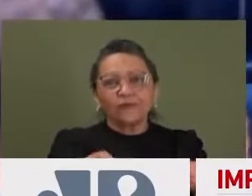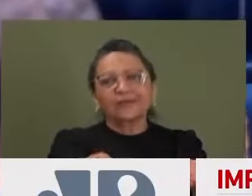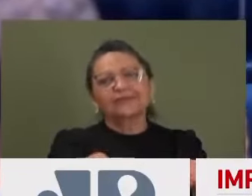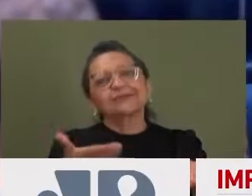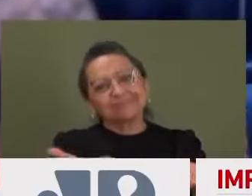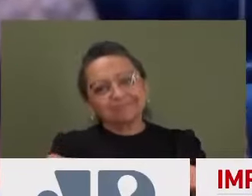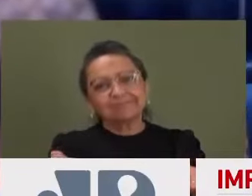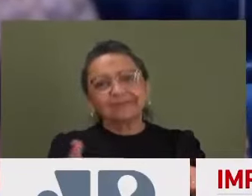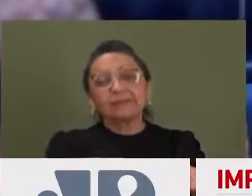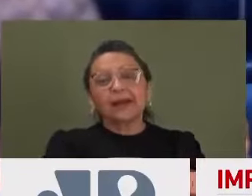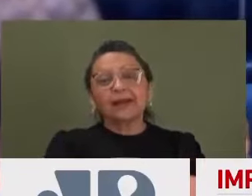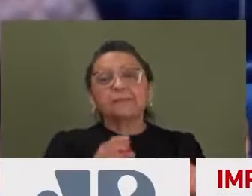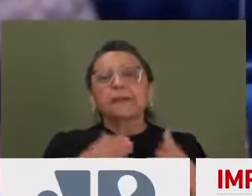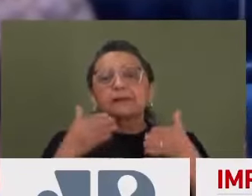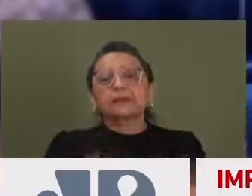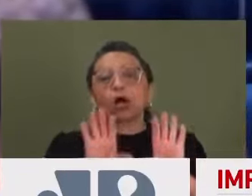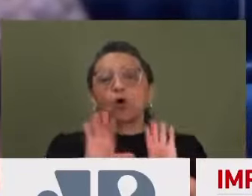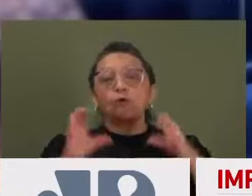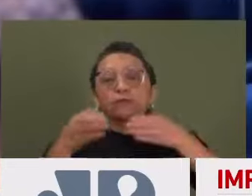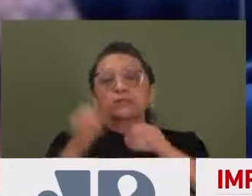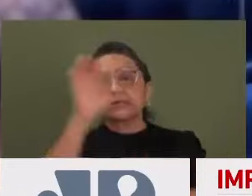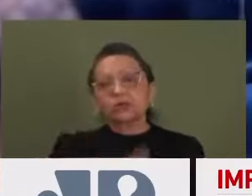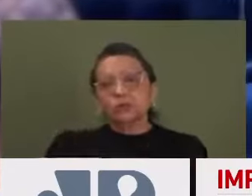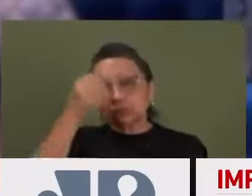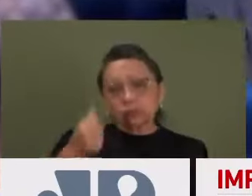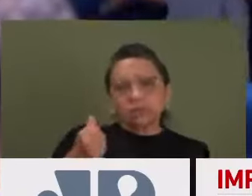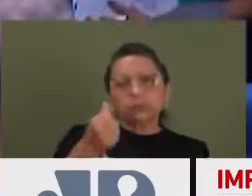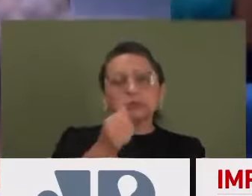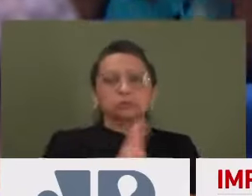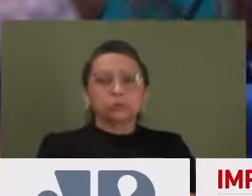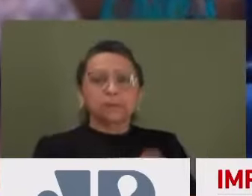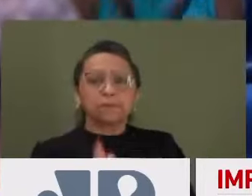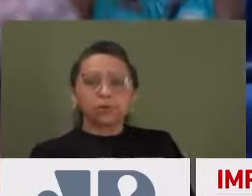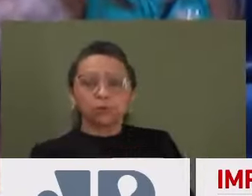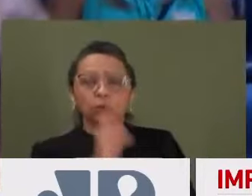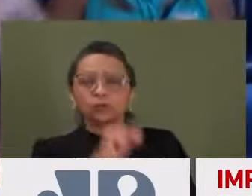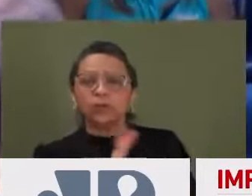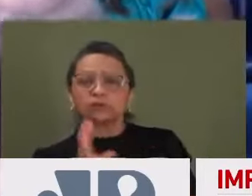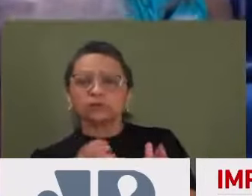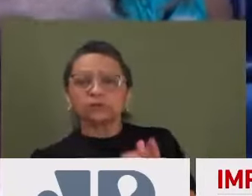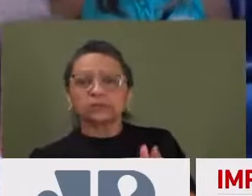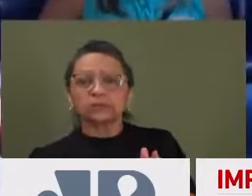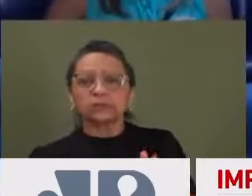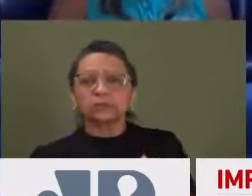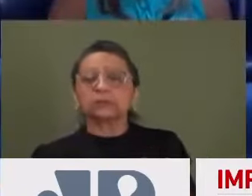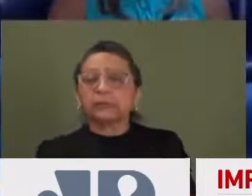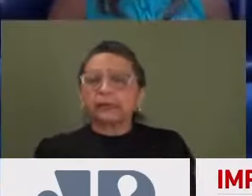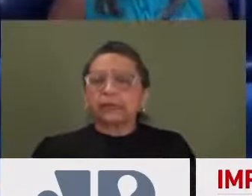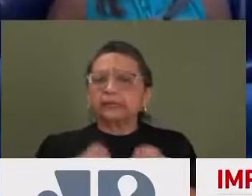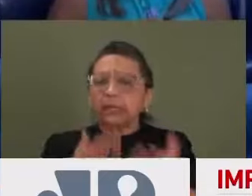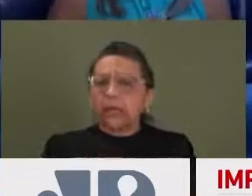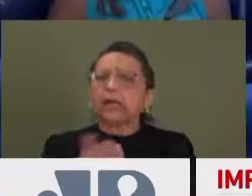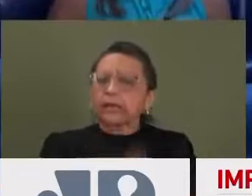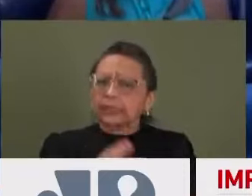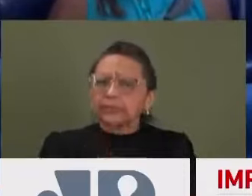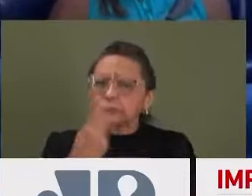será analisado na terça-feira. Antes, na última semana, a matéria passou pela Comissão de Assuntos Econômicos. O colegiado rejeitou